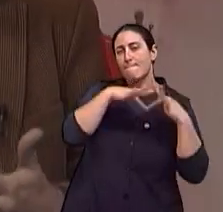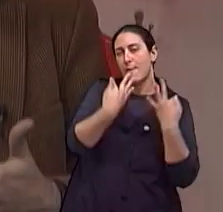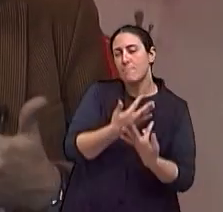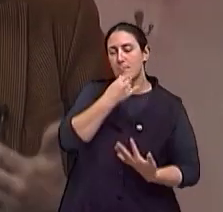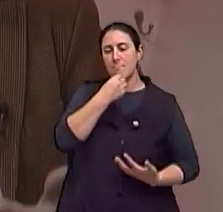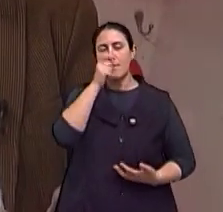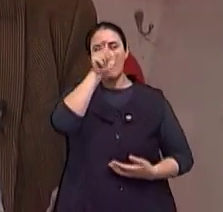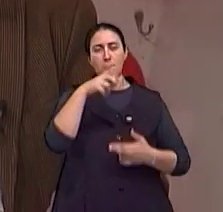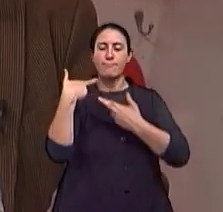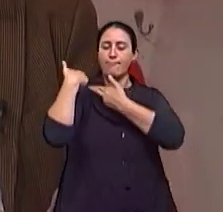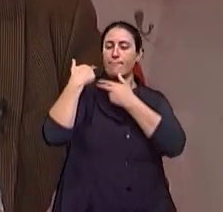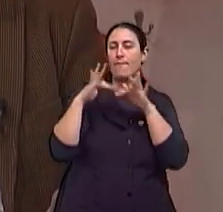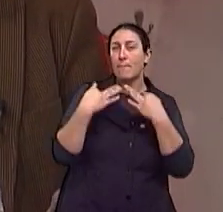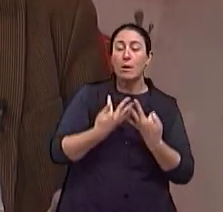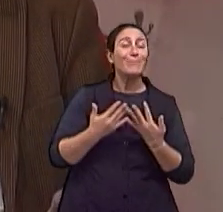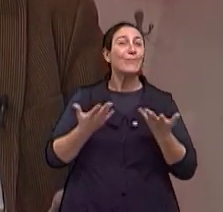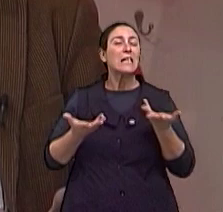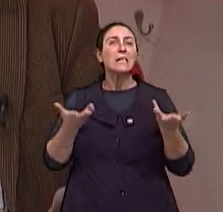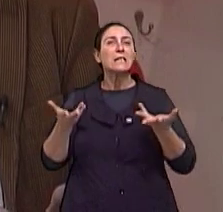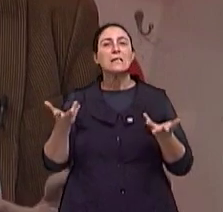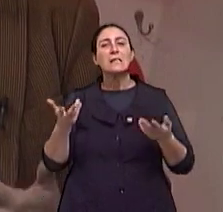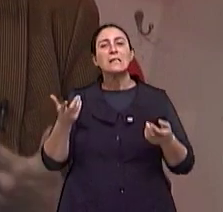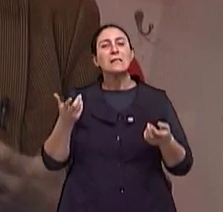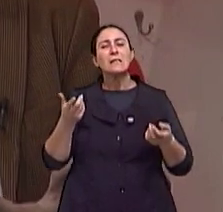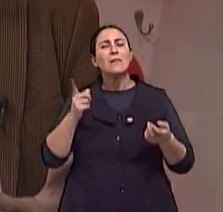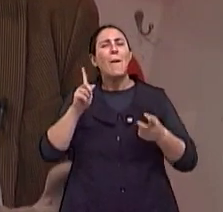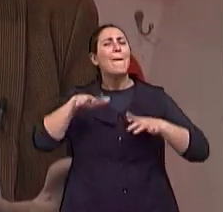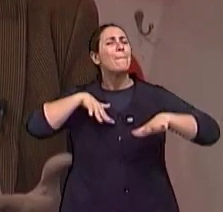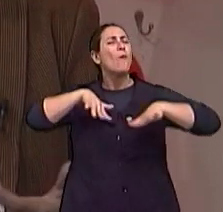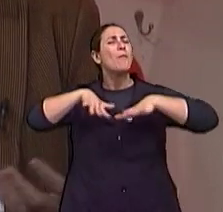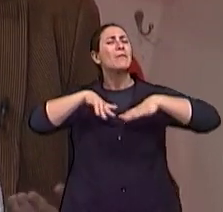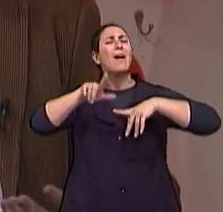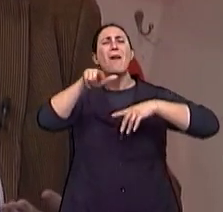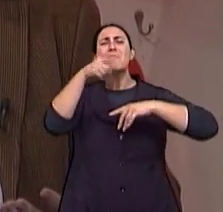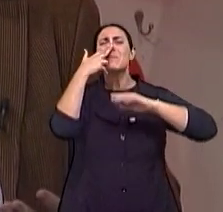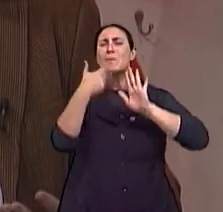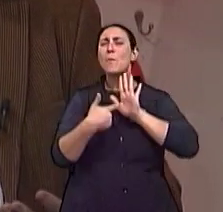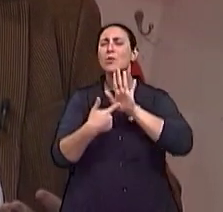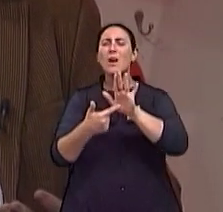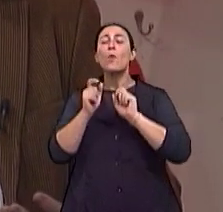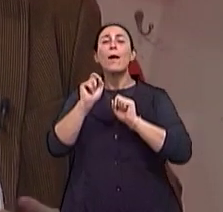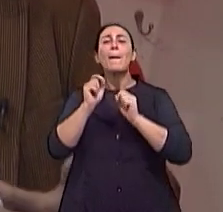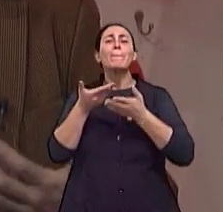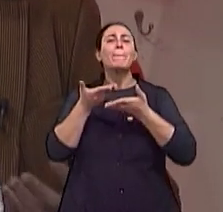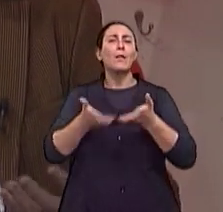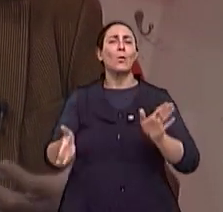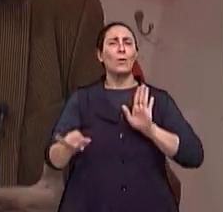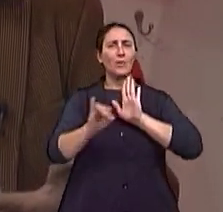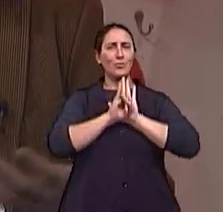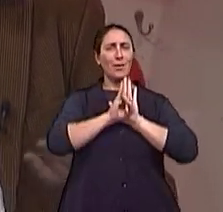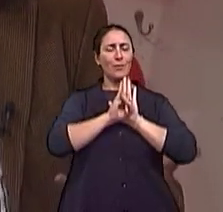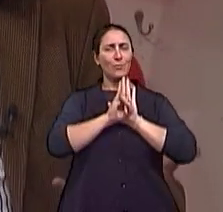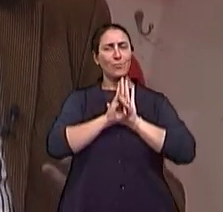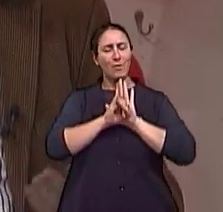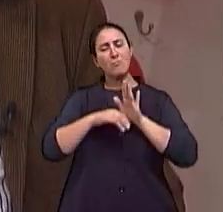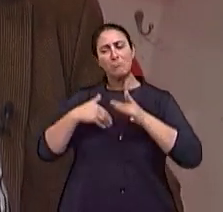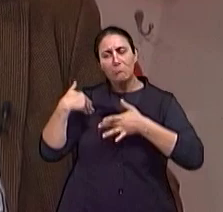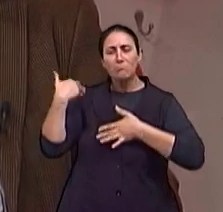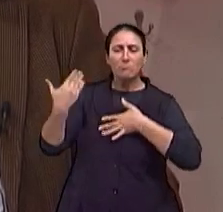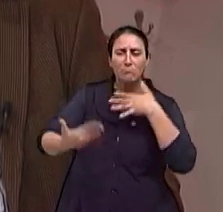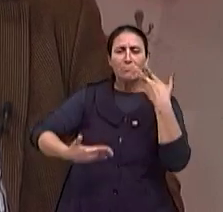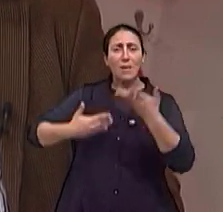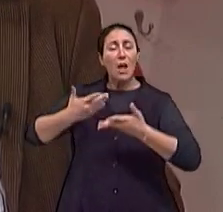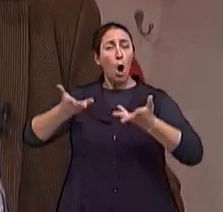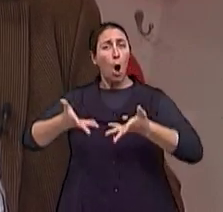que esse é um movimento um pouco... uma certa reação a uma perda de identidade que se vive com essa